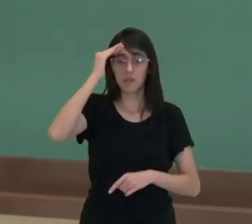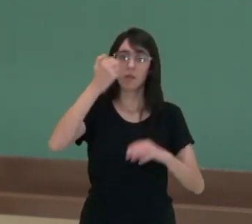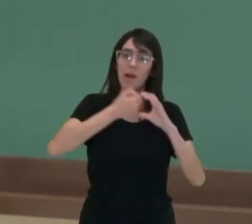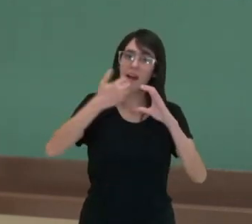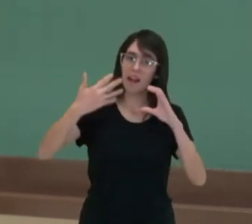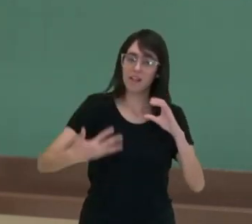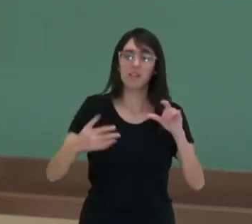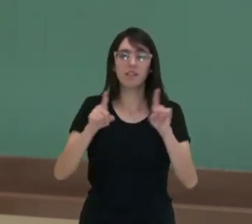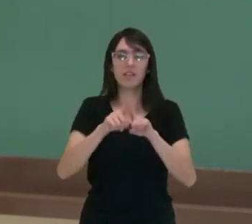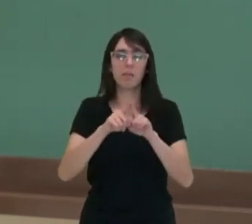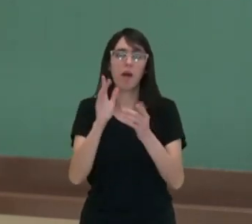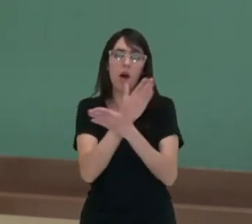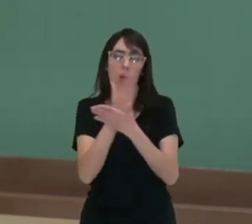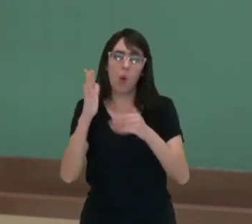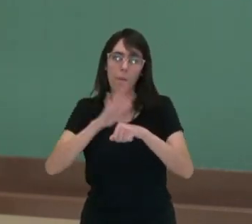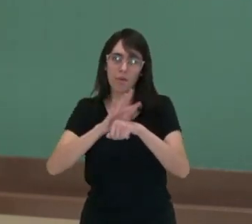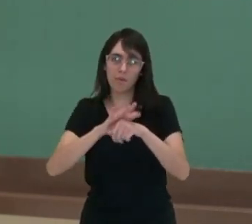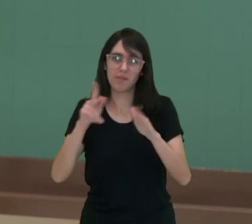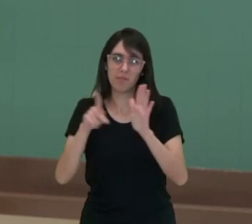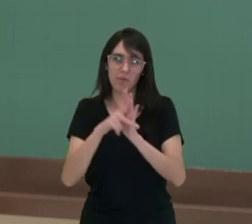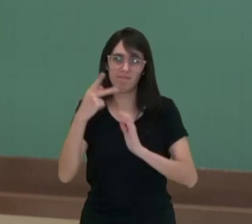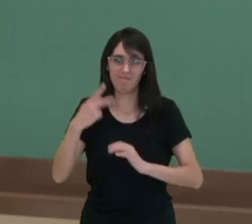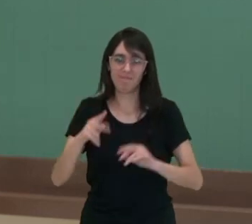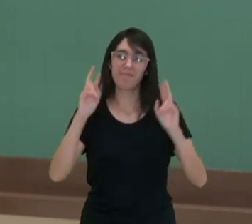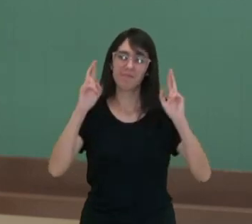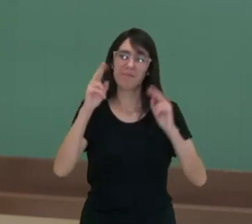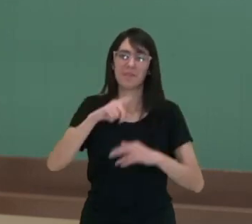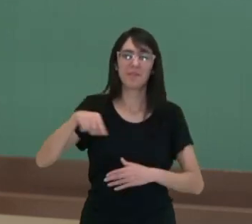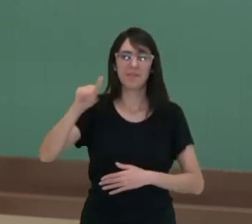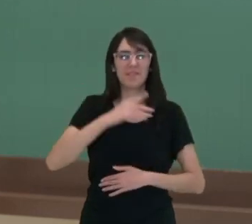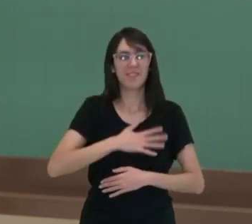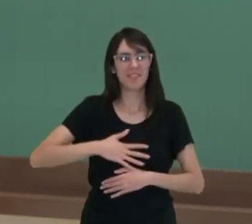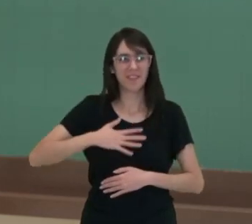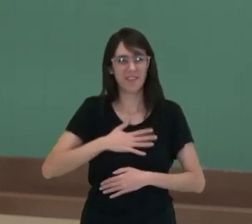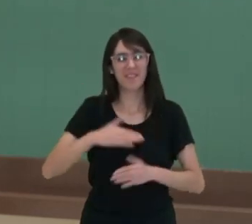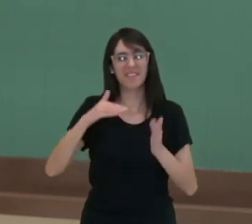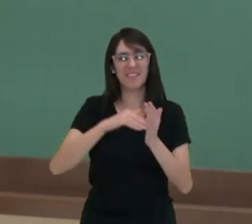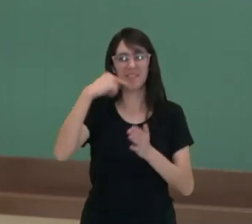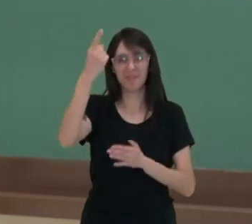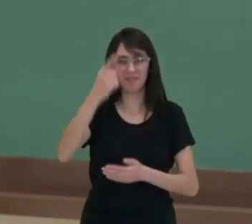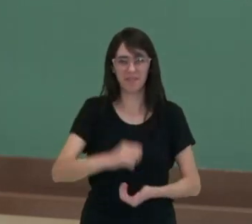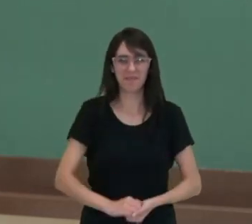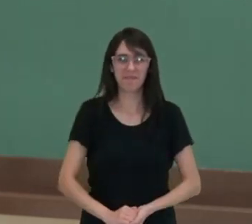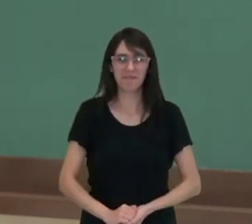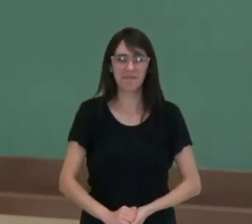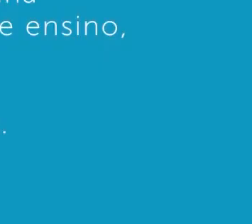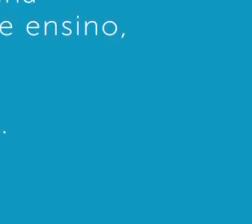características e também algumas doenças relacionadas a ele. Espero que vocês tenham gostado. Até breve!